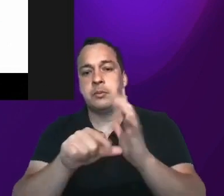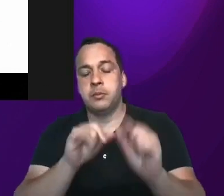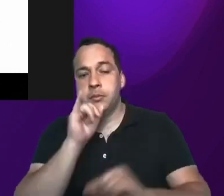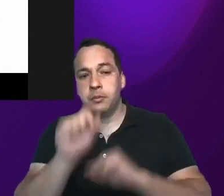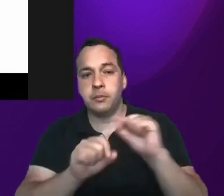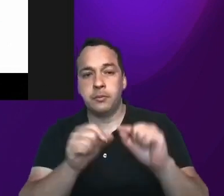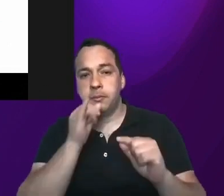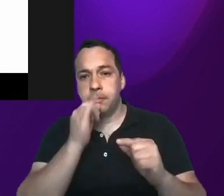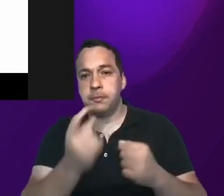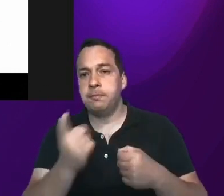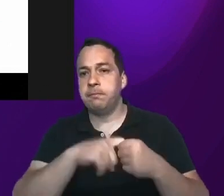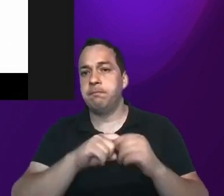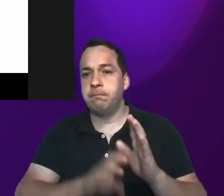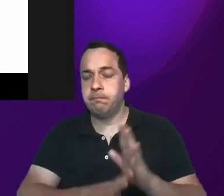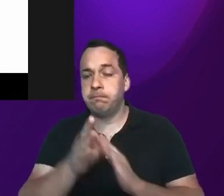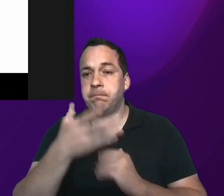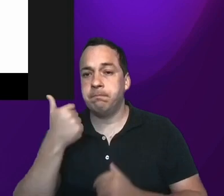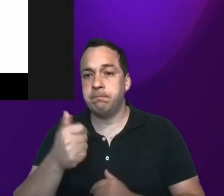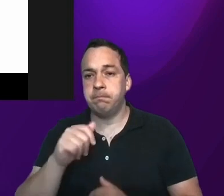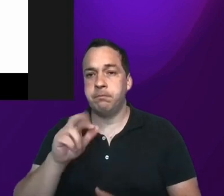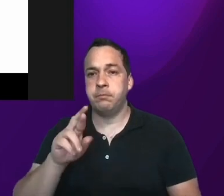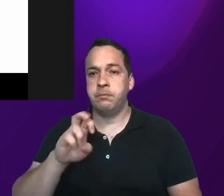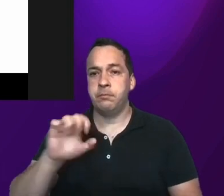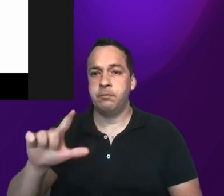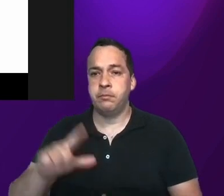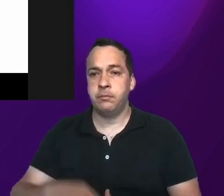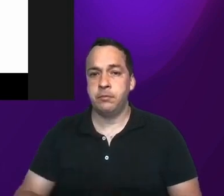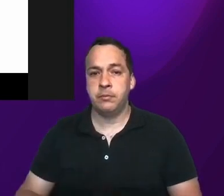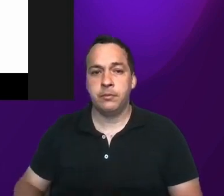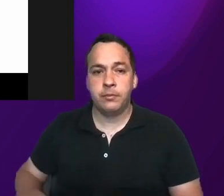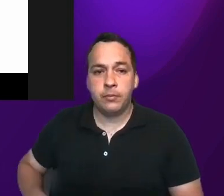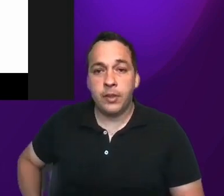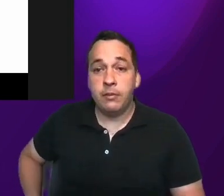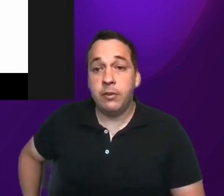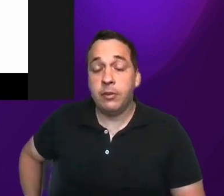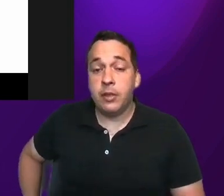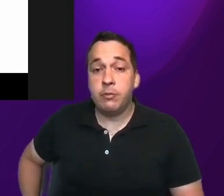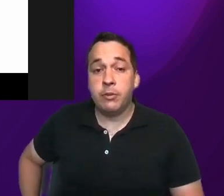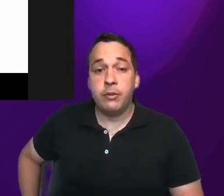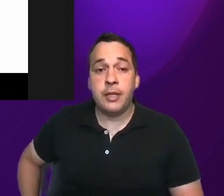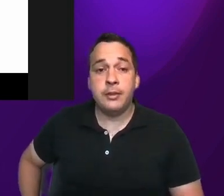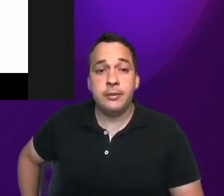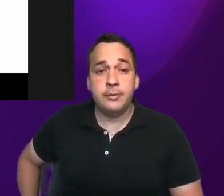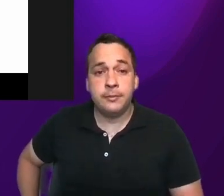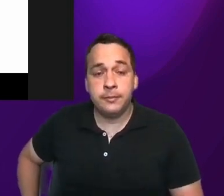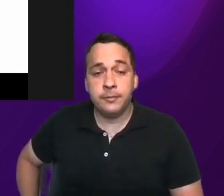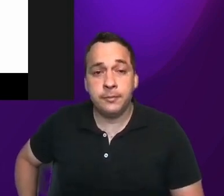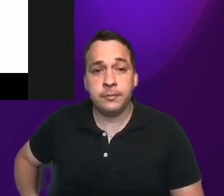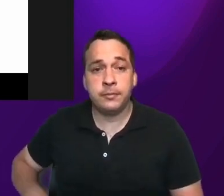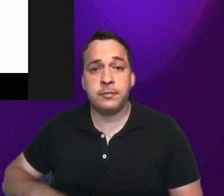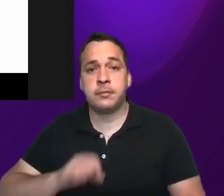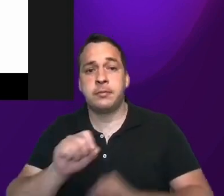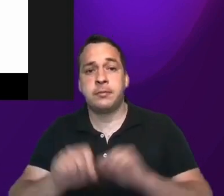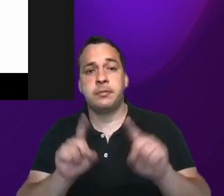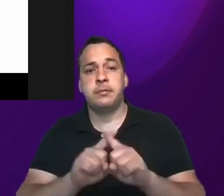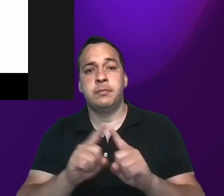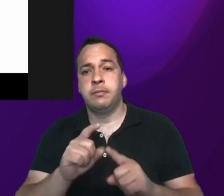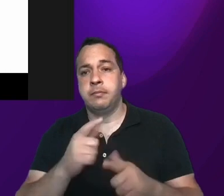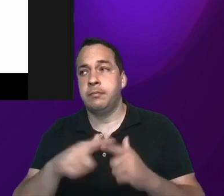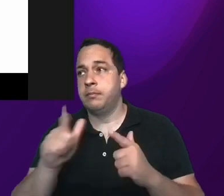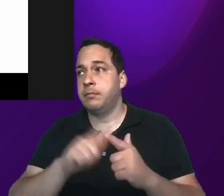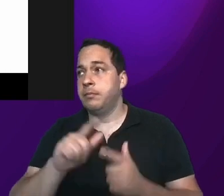renal, nos pacientes como comentado, que tem um edema renal,